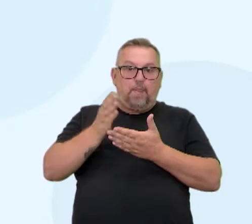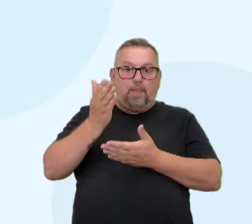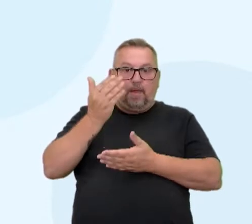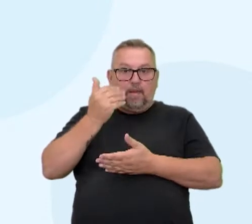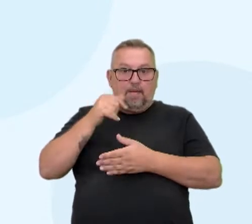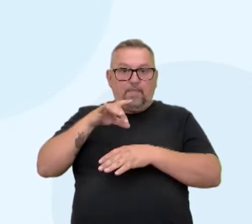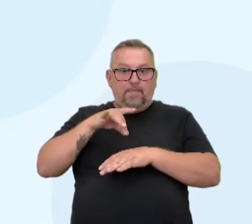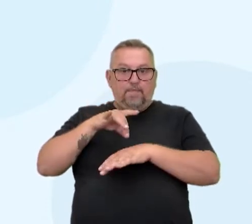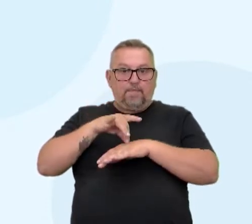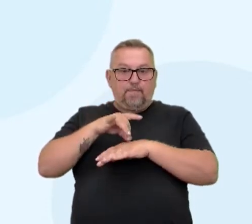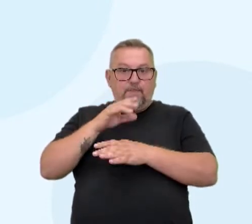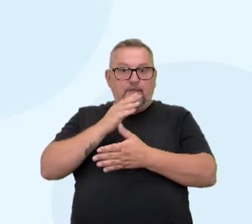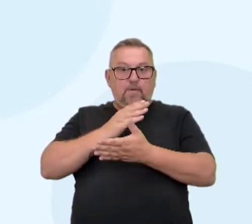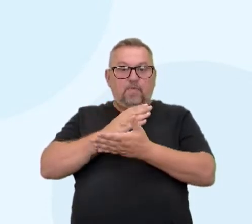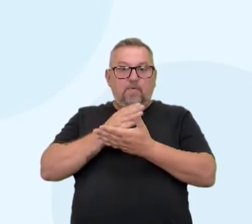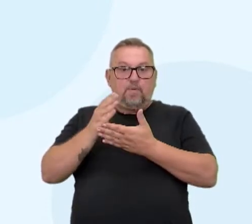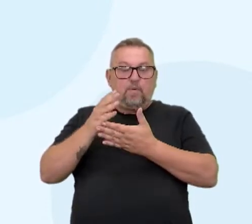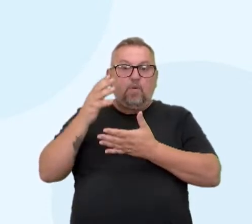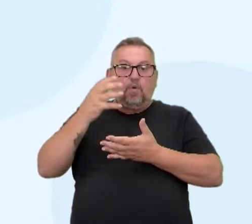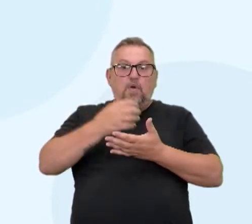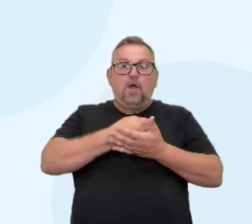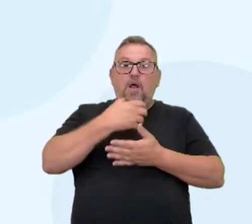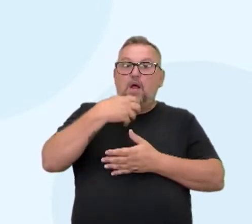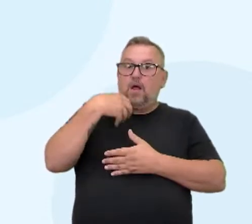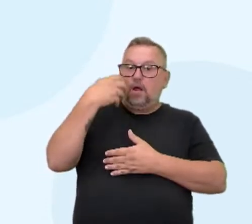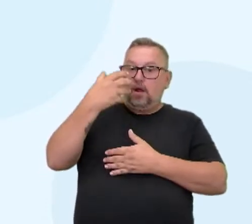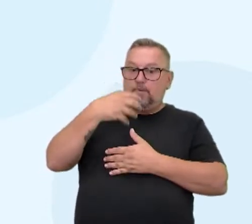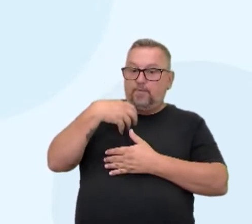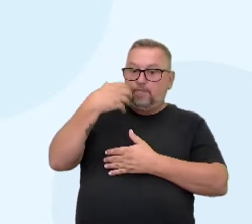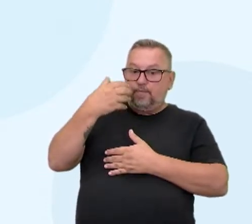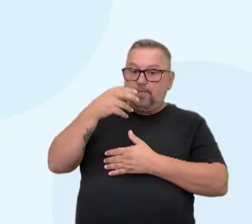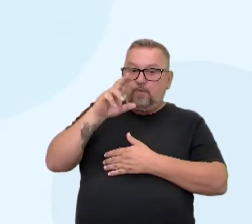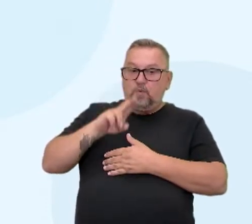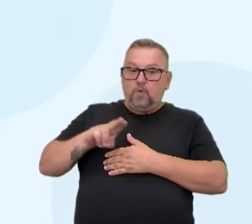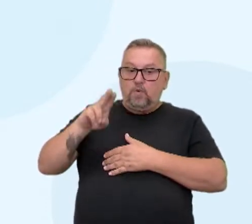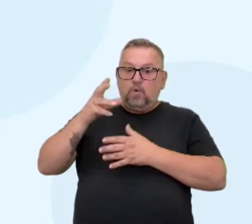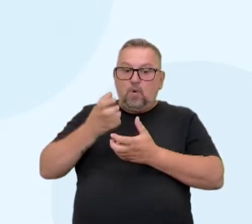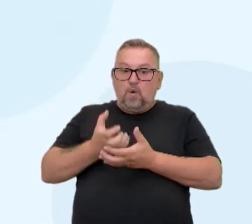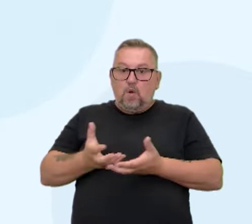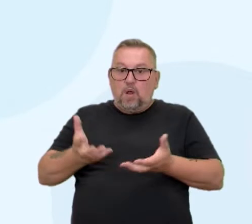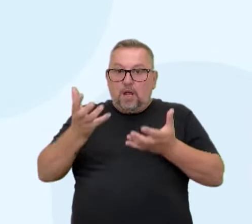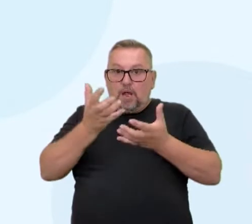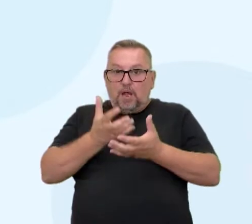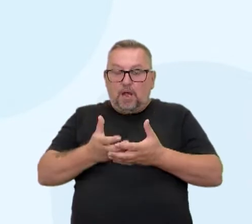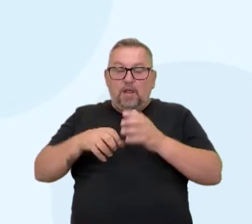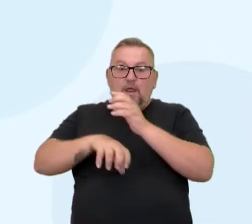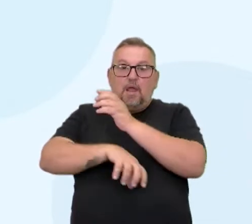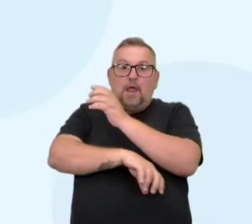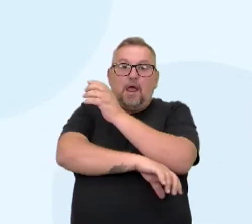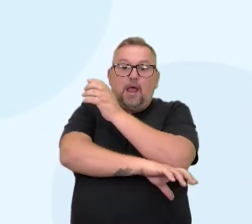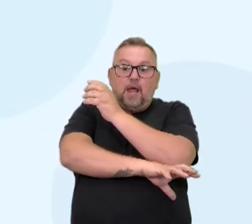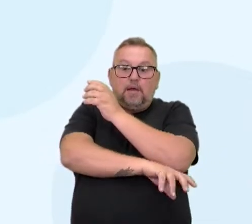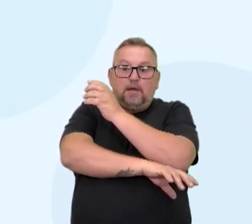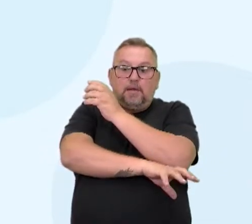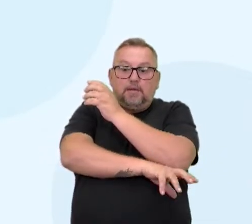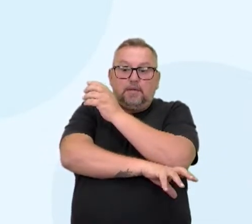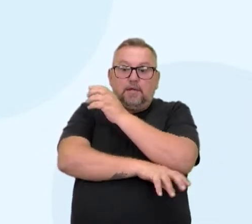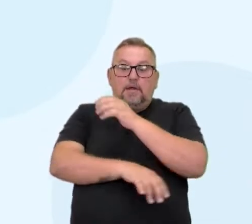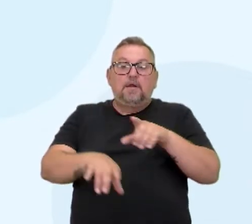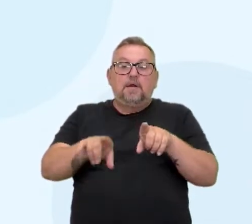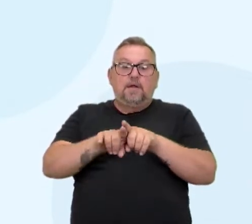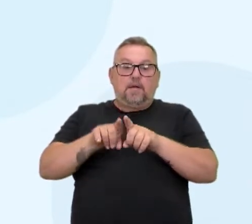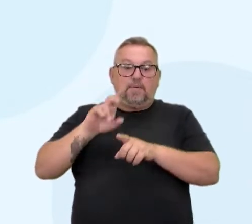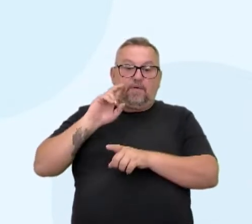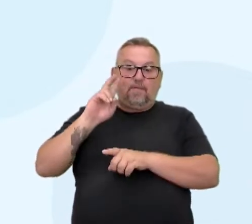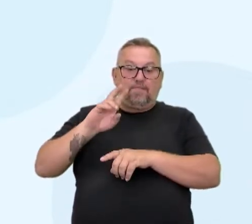alimentação humana começou com a coleta de frutas, consumo de vegetais e raízes, e posteriormente veio a introdução